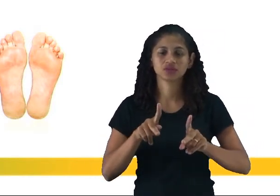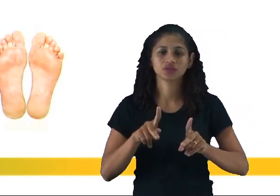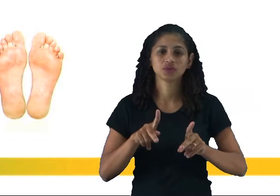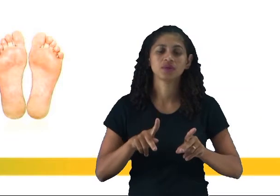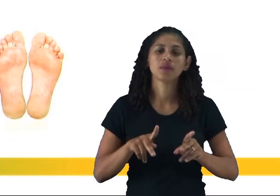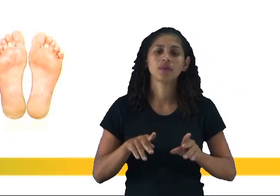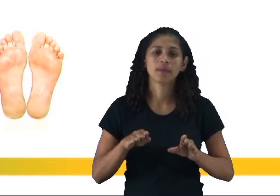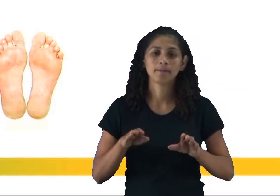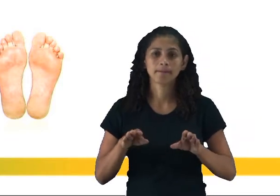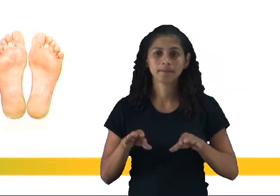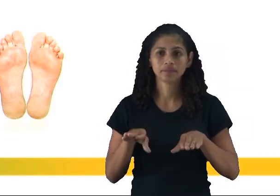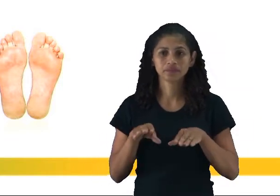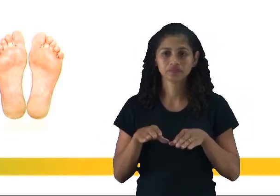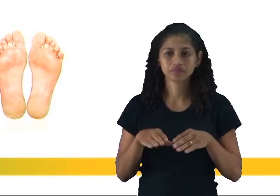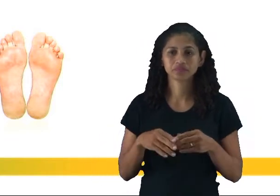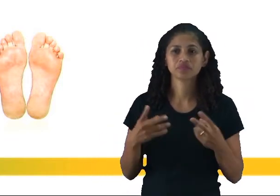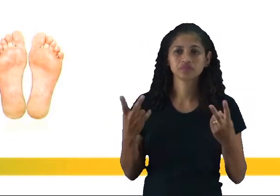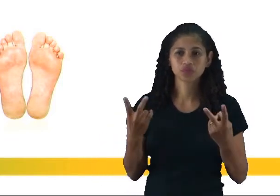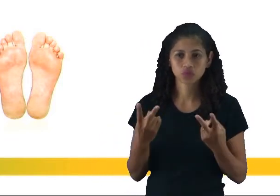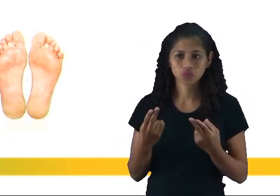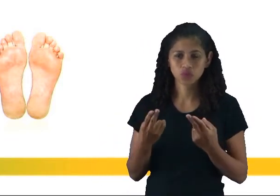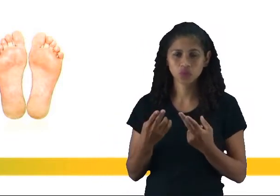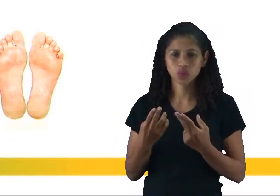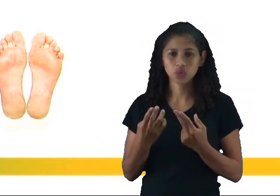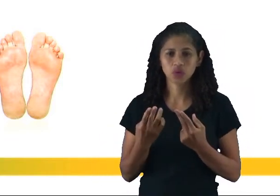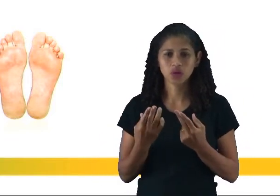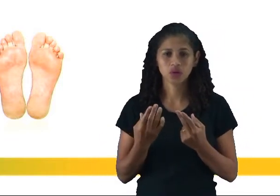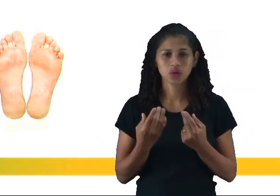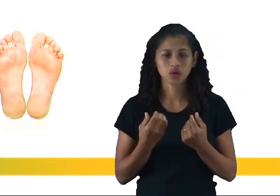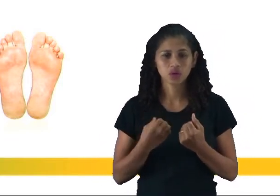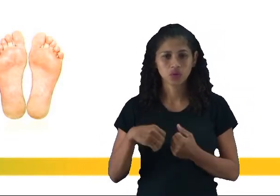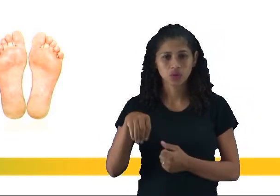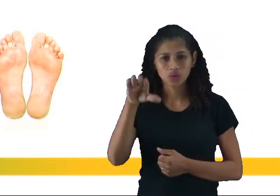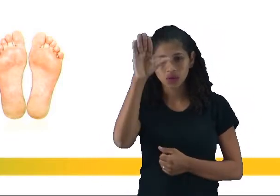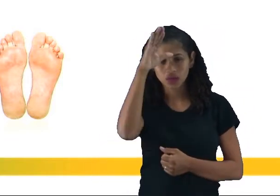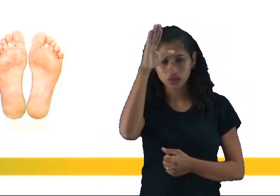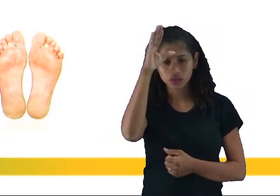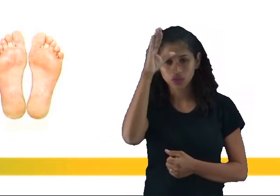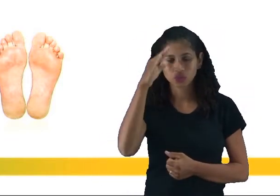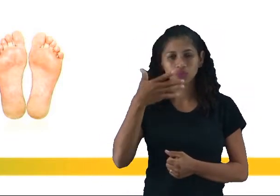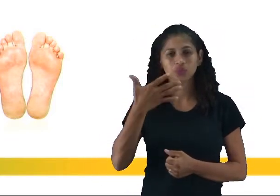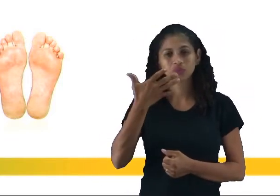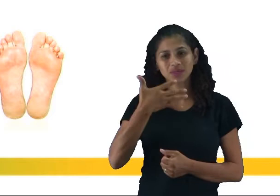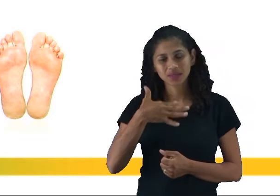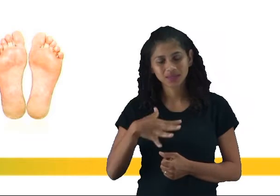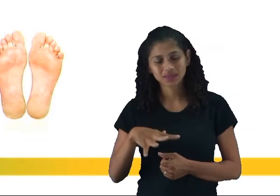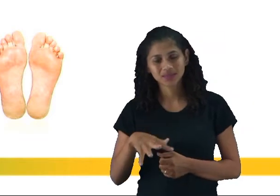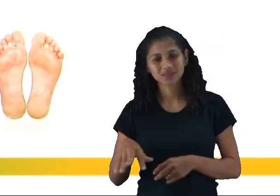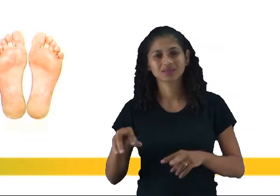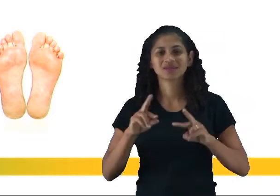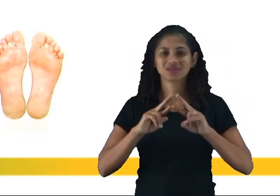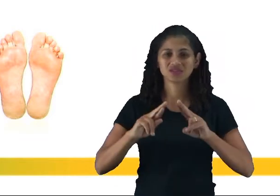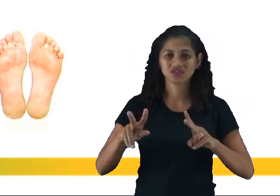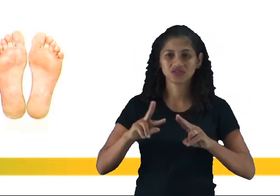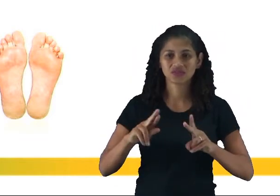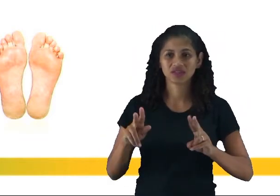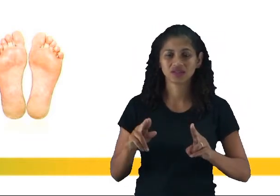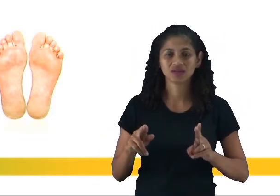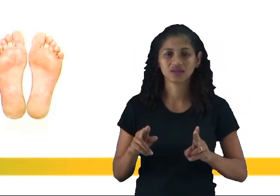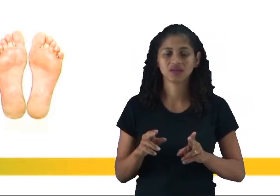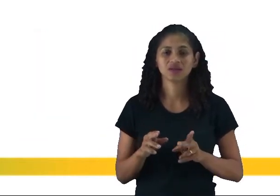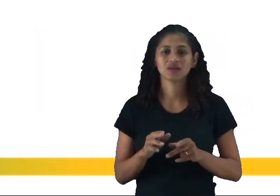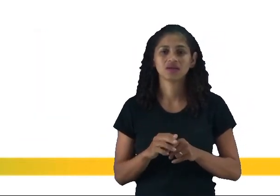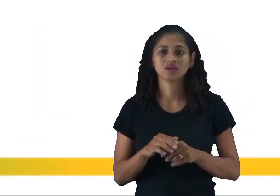de adultos e de crianças, certo? O tamanho dos pés sempre vão ser diferente, por isso que esse sistema de medida